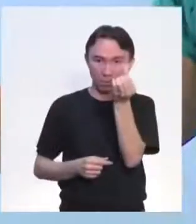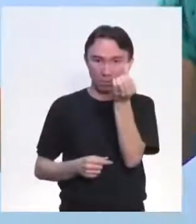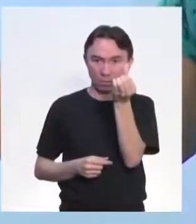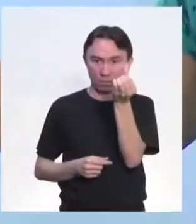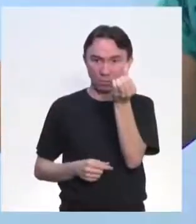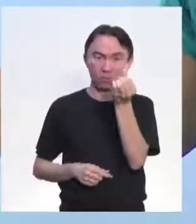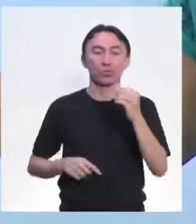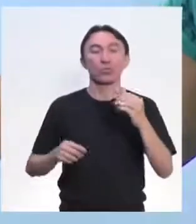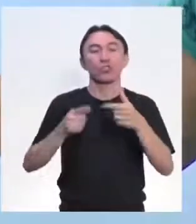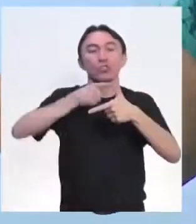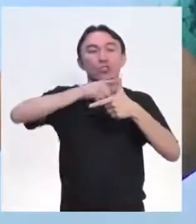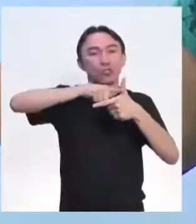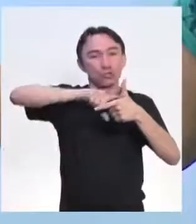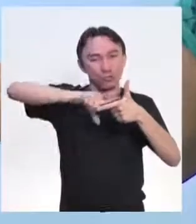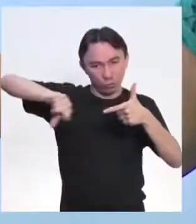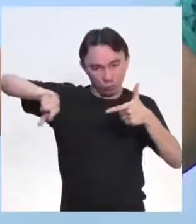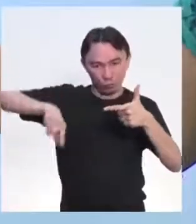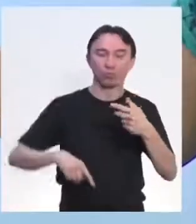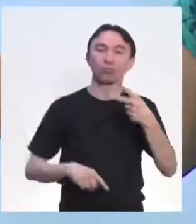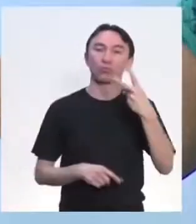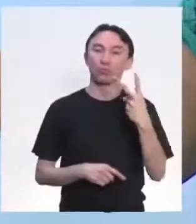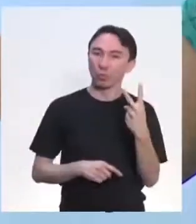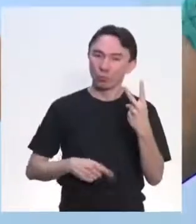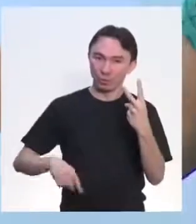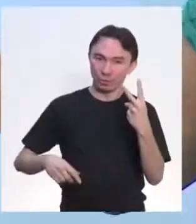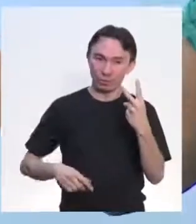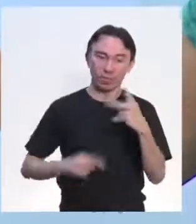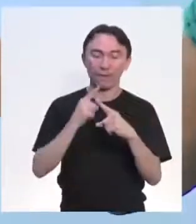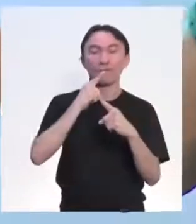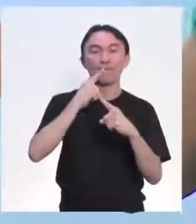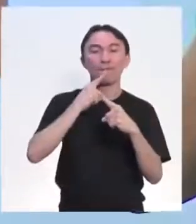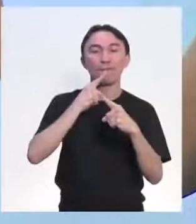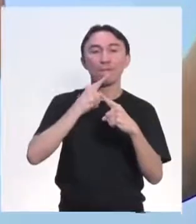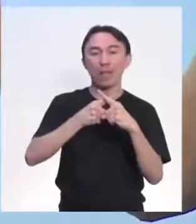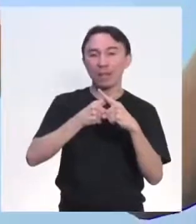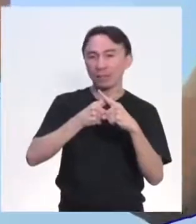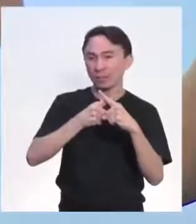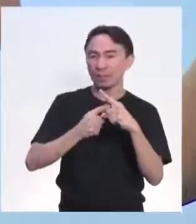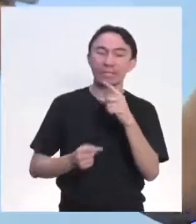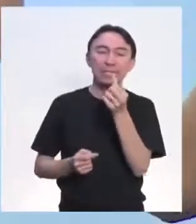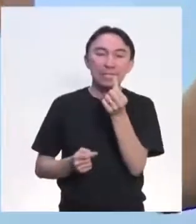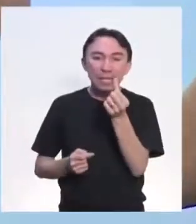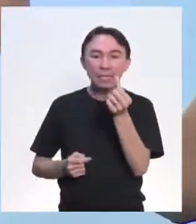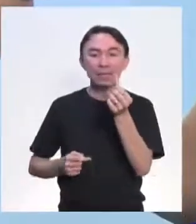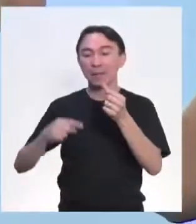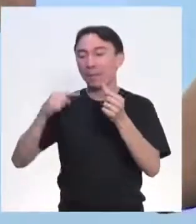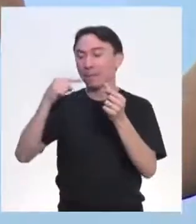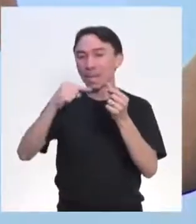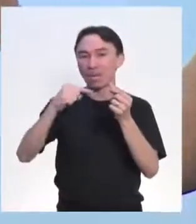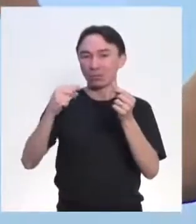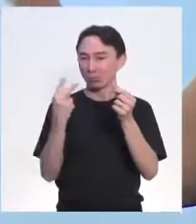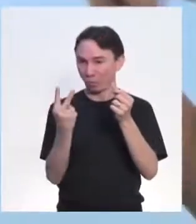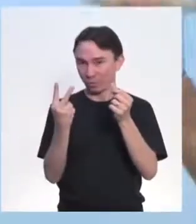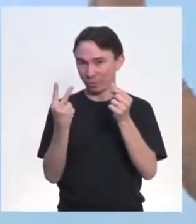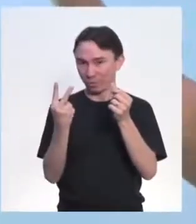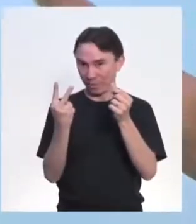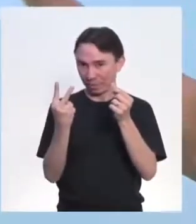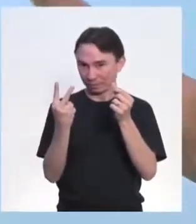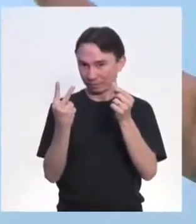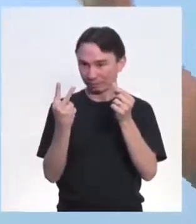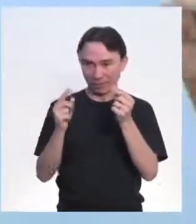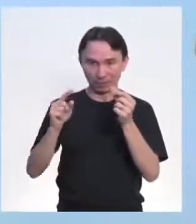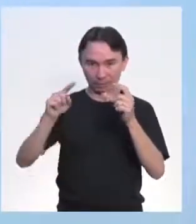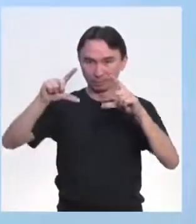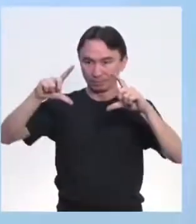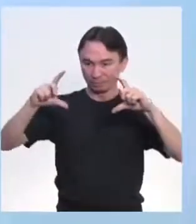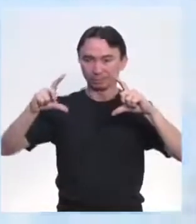por 2 fatorial vezes 6 menos 2 fatorial.